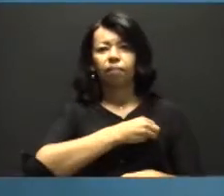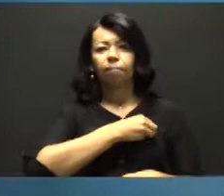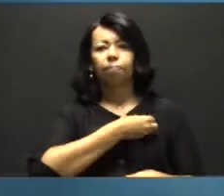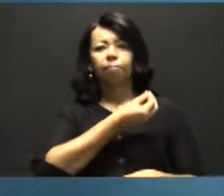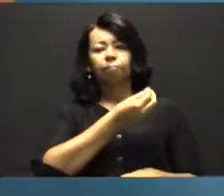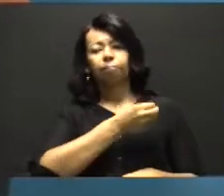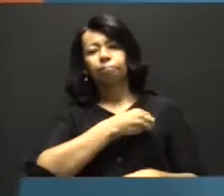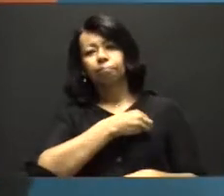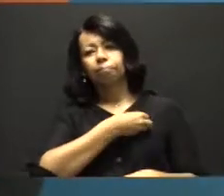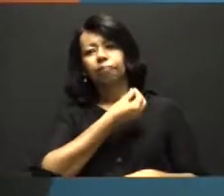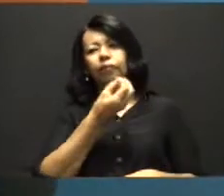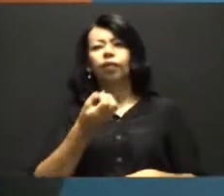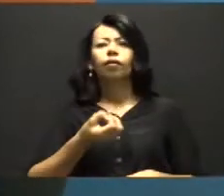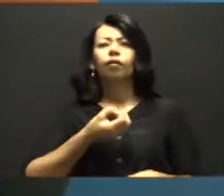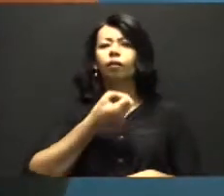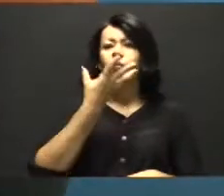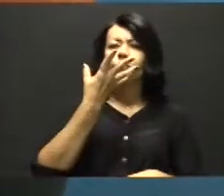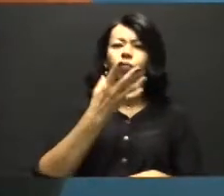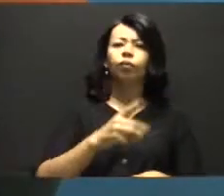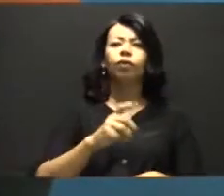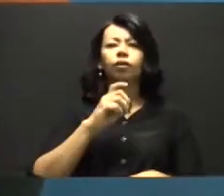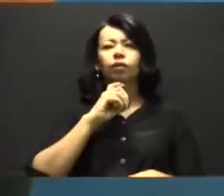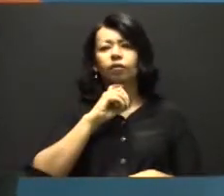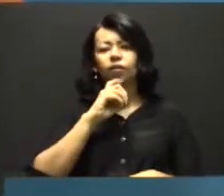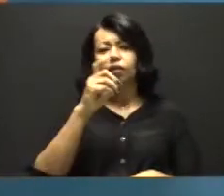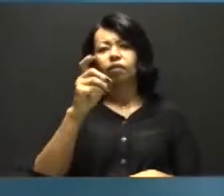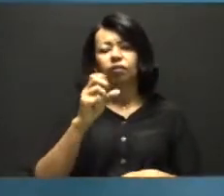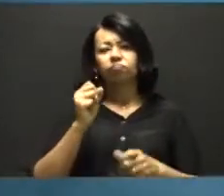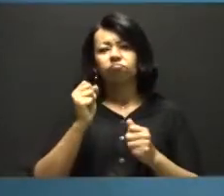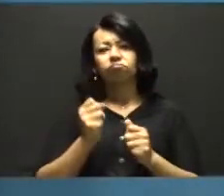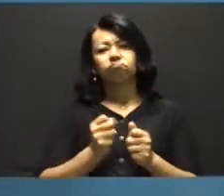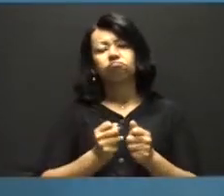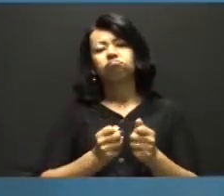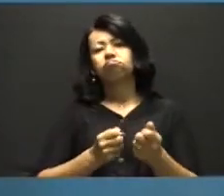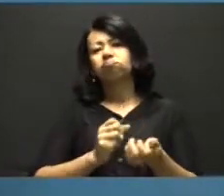é com e ninguém a deterá